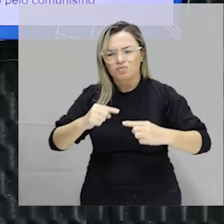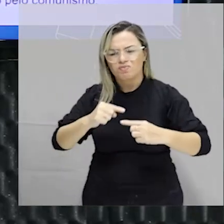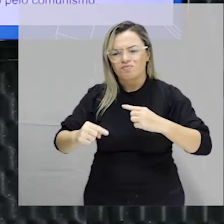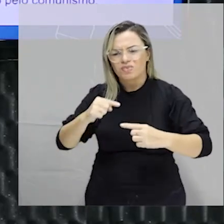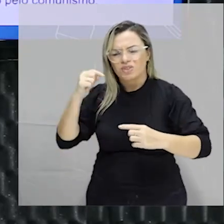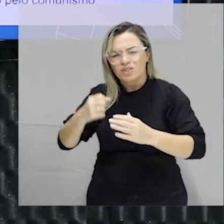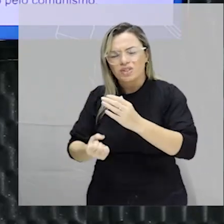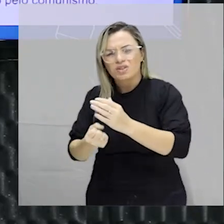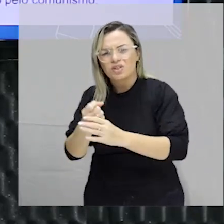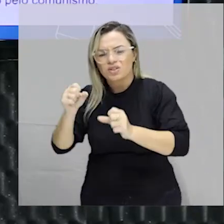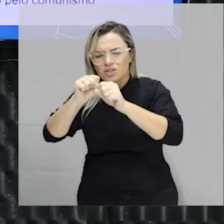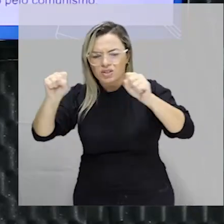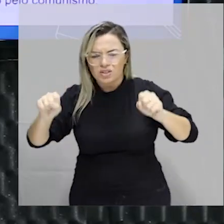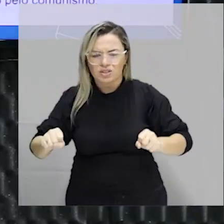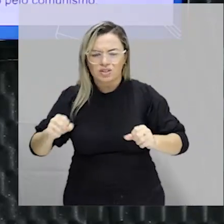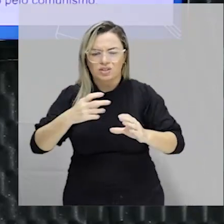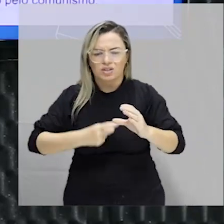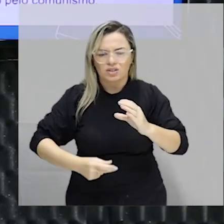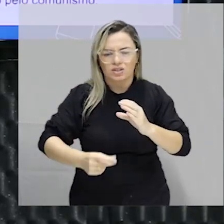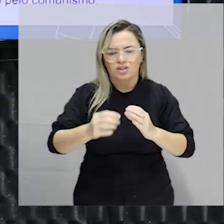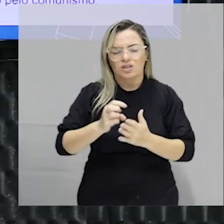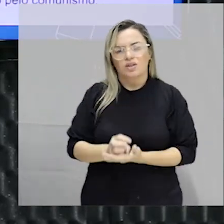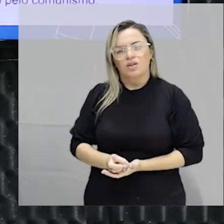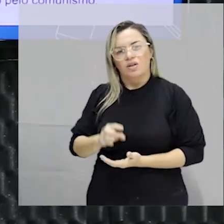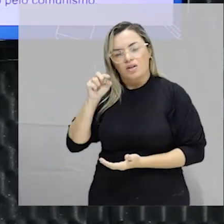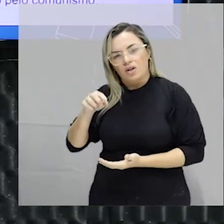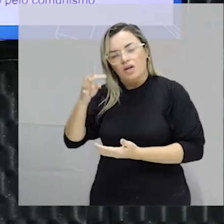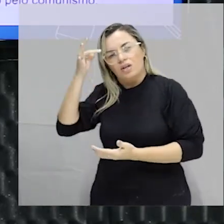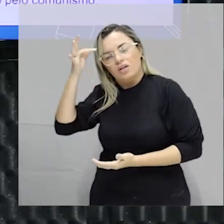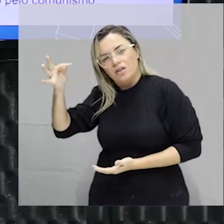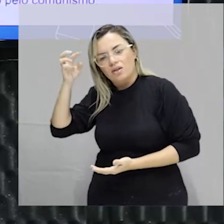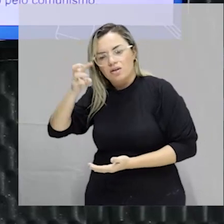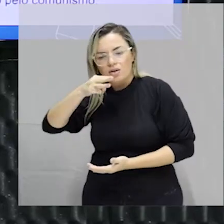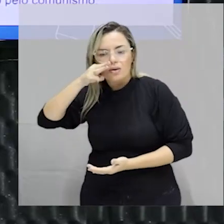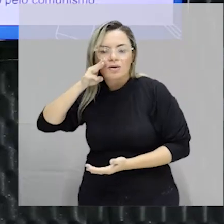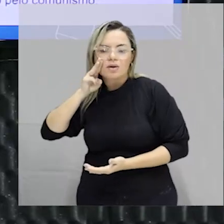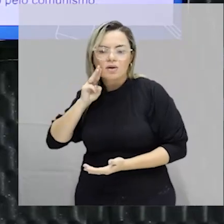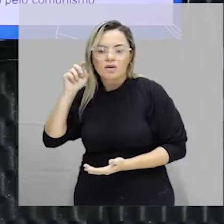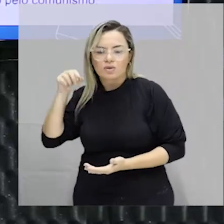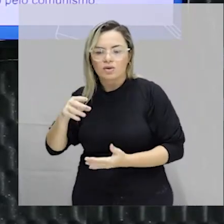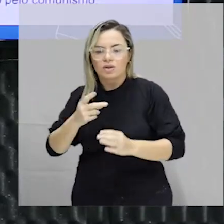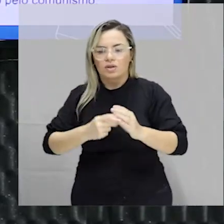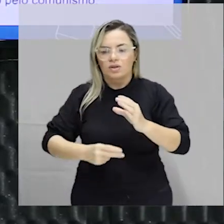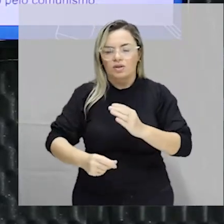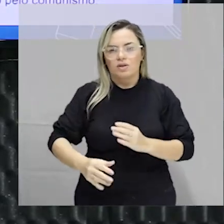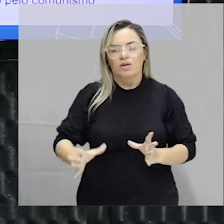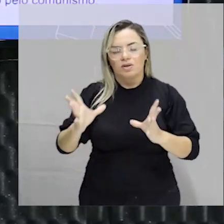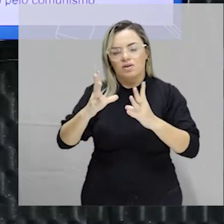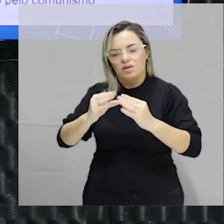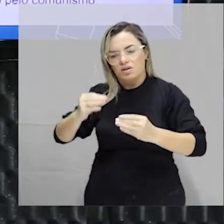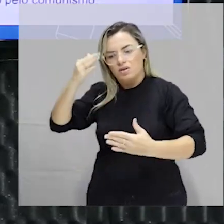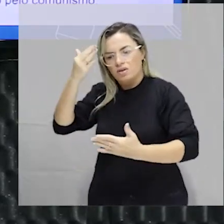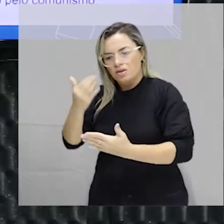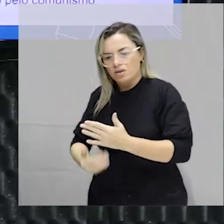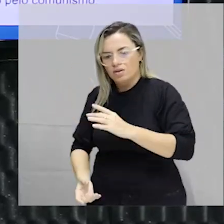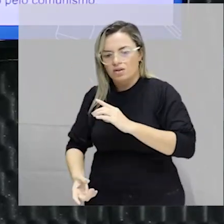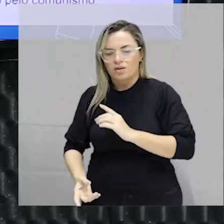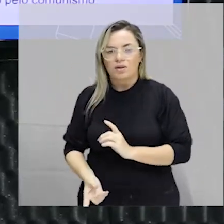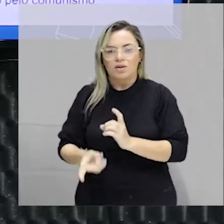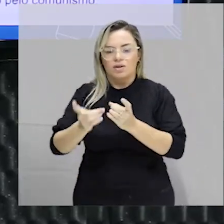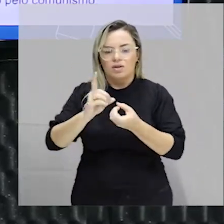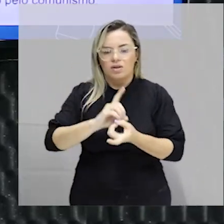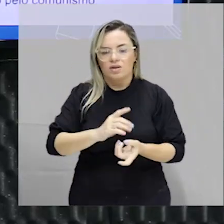Segundo Marx, o capitalismo seria derrubado por suas próprias contradições, tomado pela classe operária e